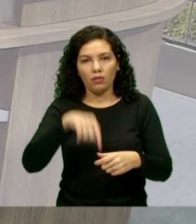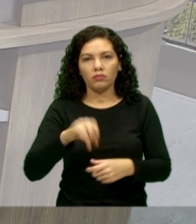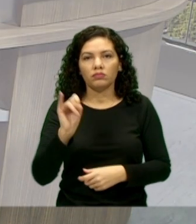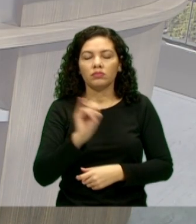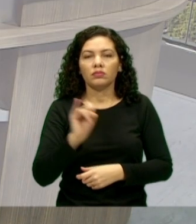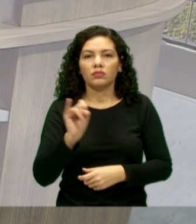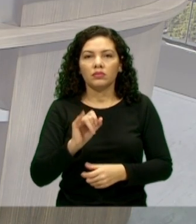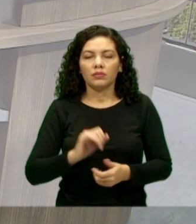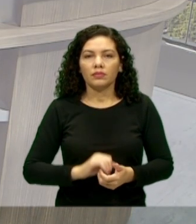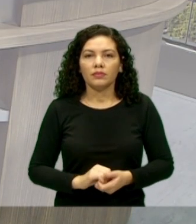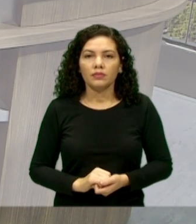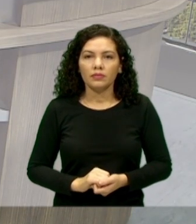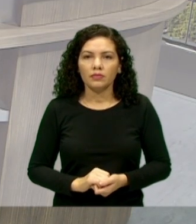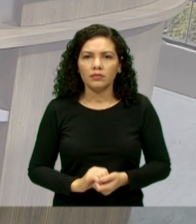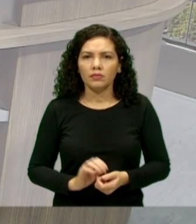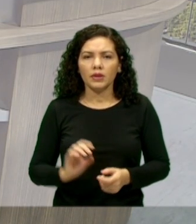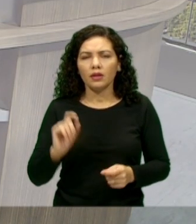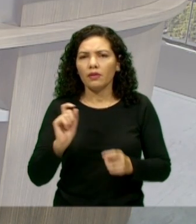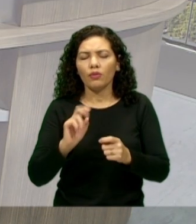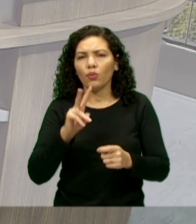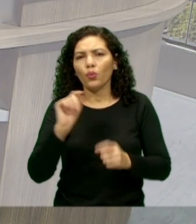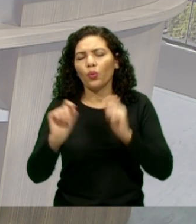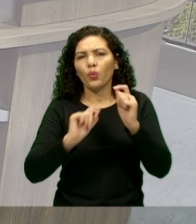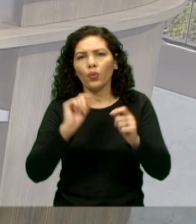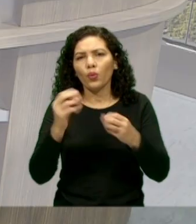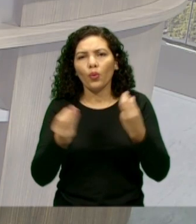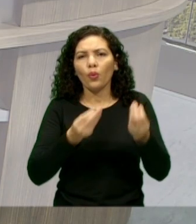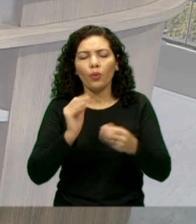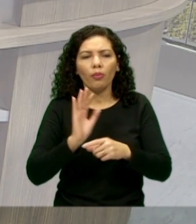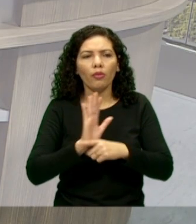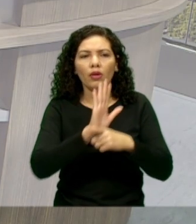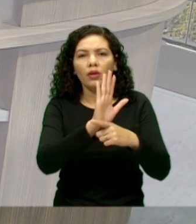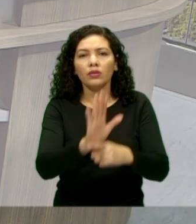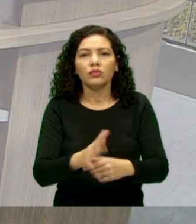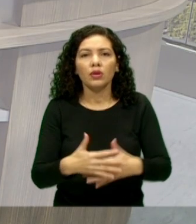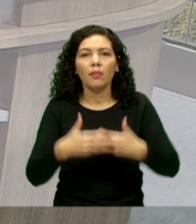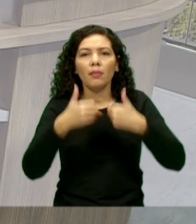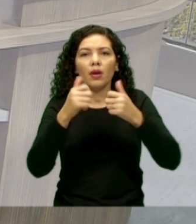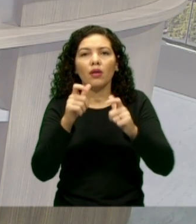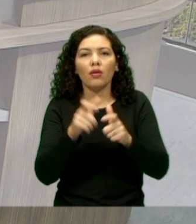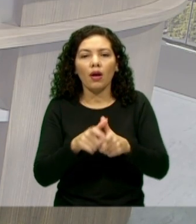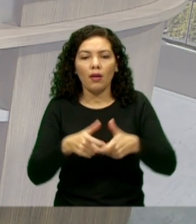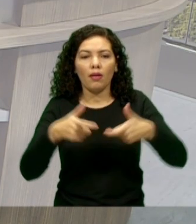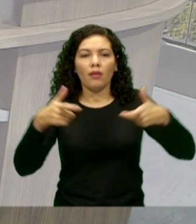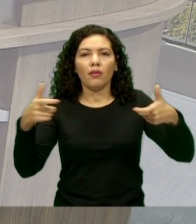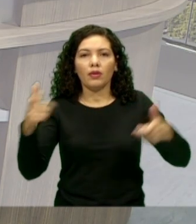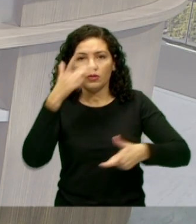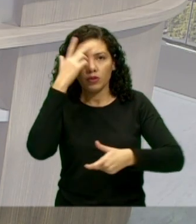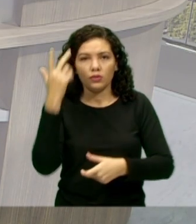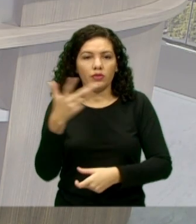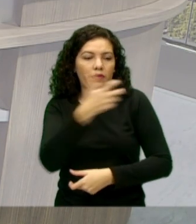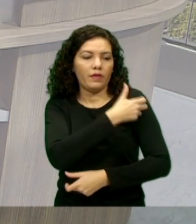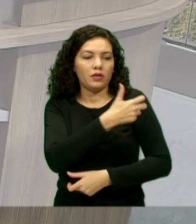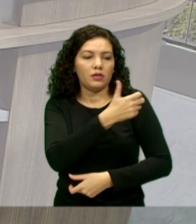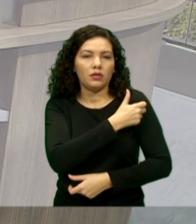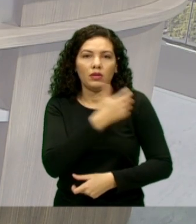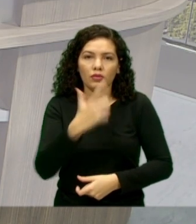município. O que fazer para melhorar esse índice para que as pessoas voltem a vacinar?